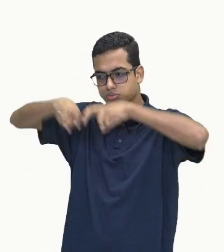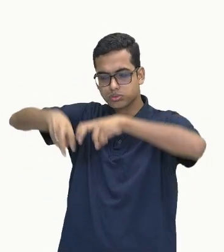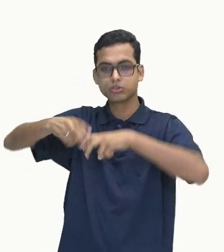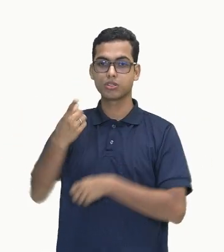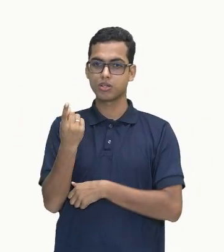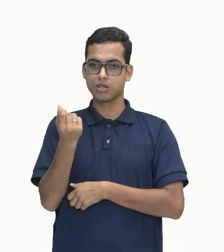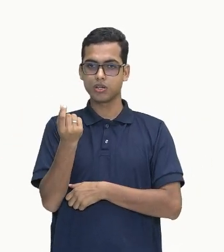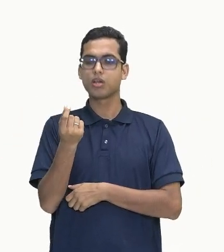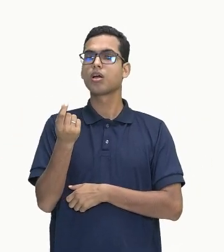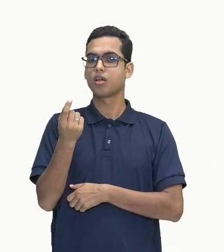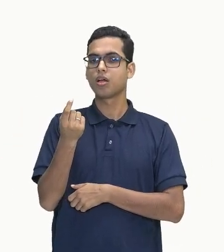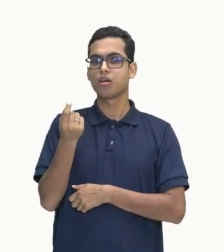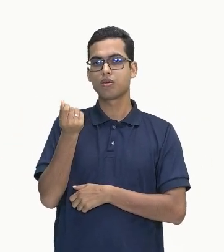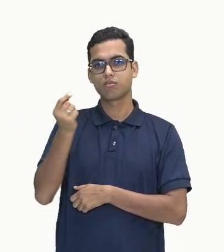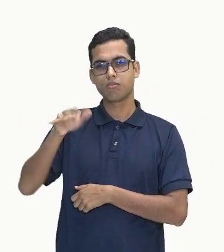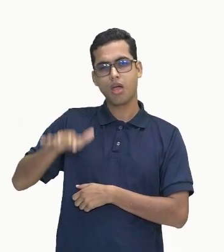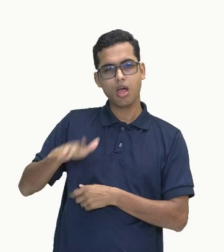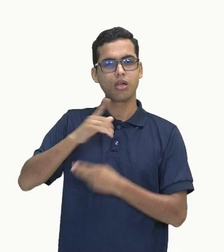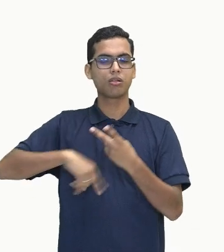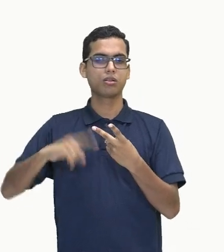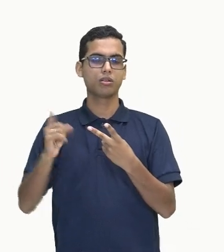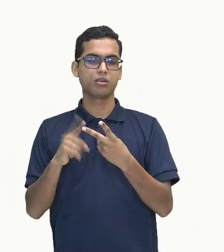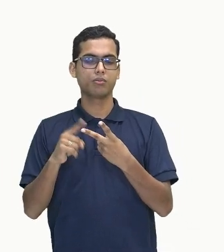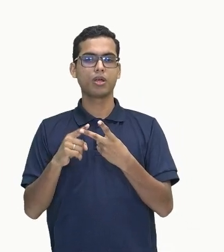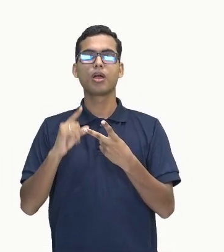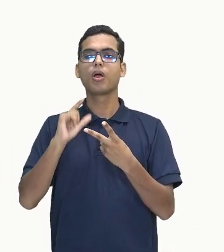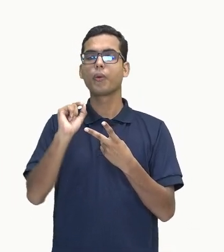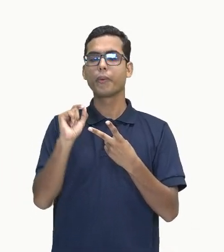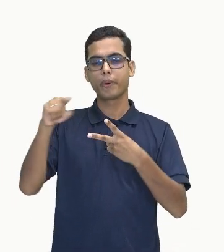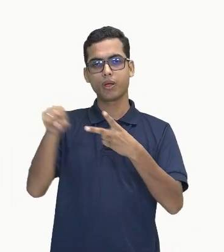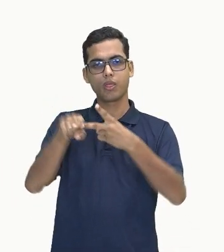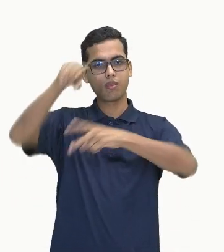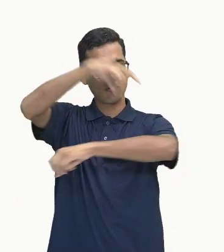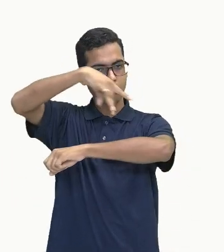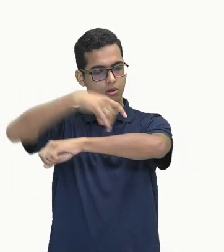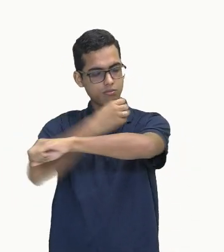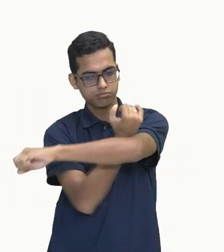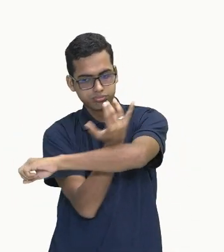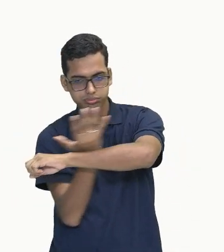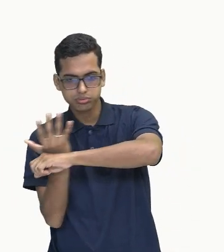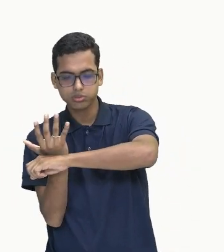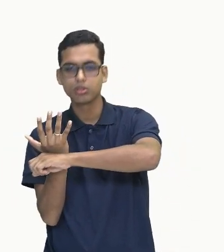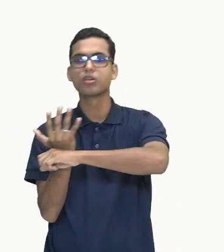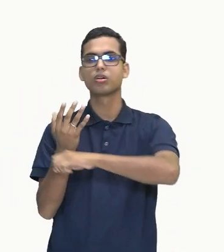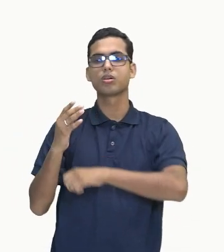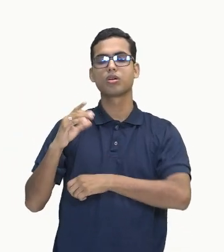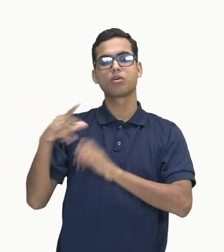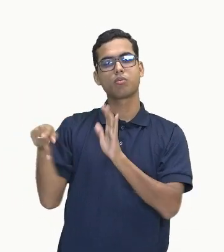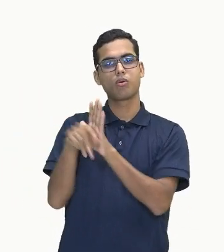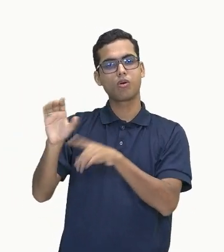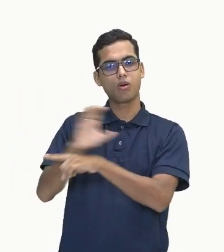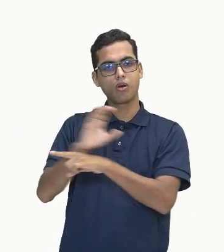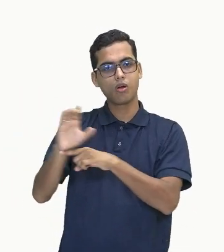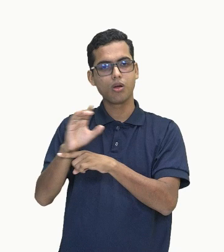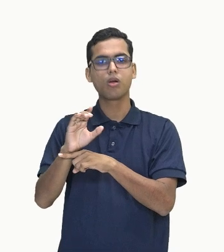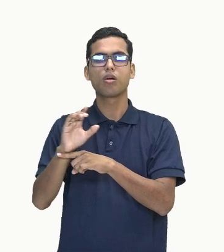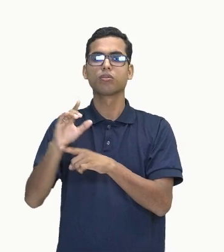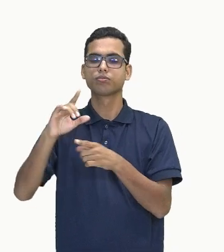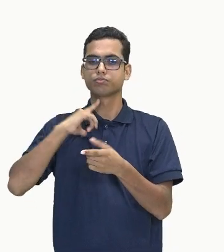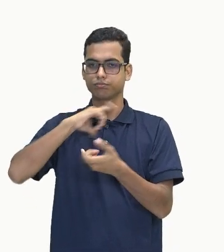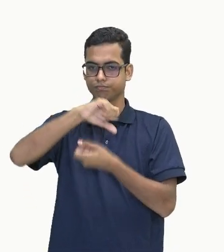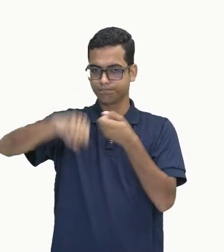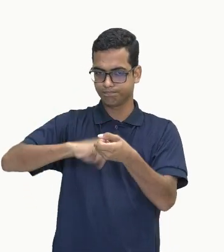baixo carbono, com atividades que vão ser realizadas ali, por exemplo, na agricultura, atividades mais sustentáveis,